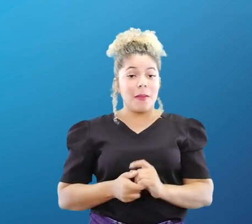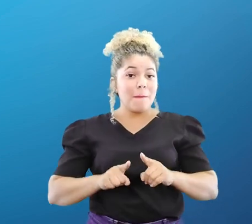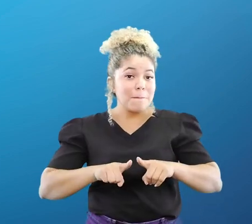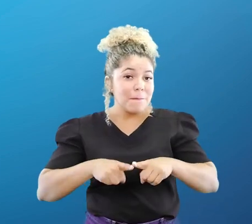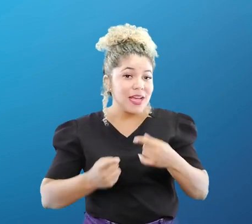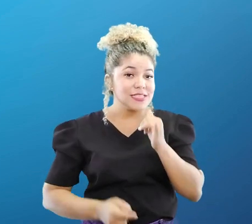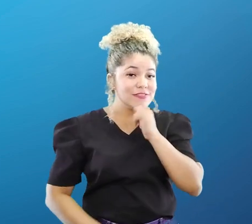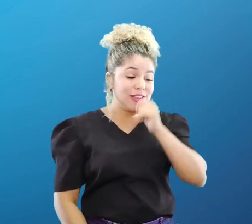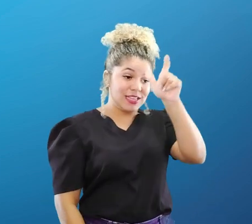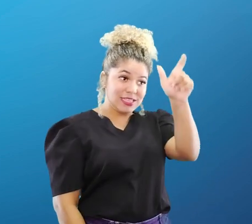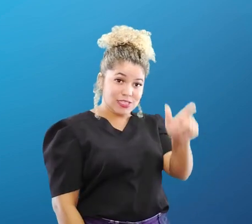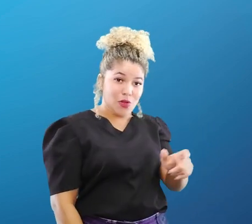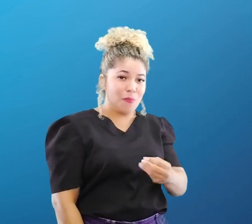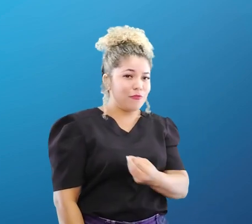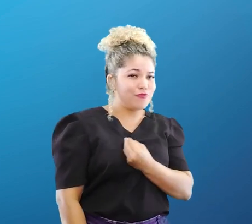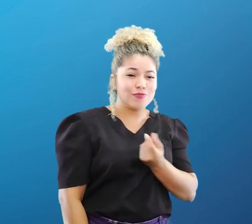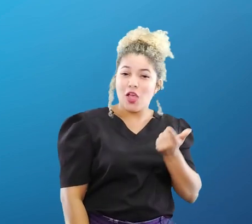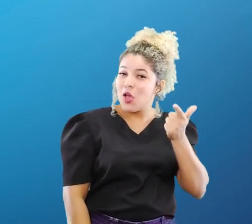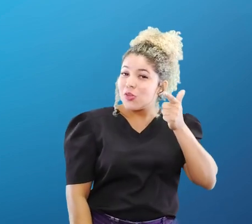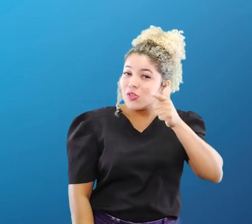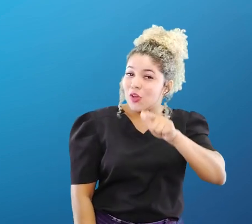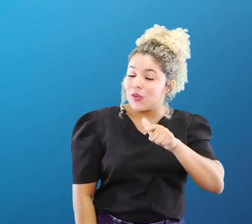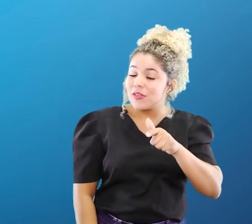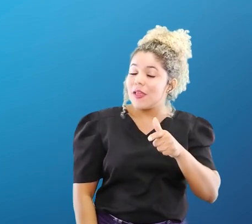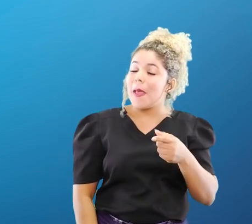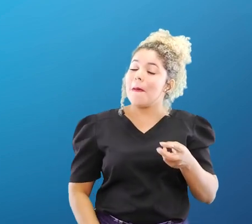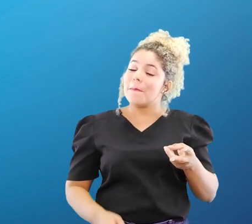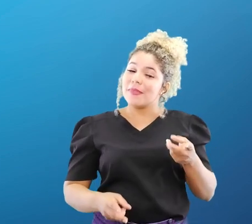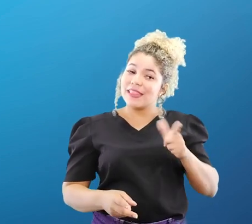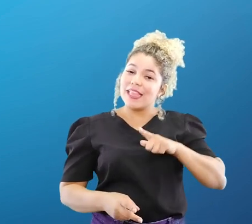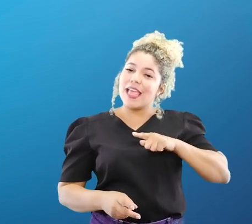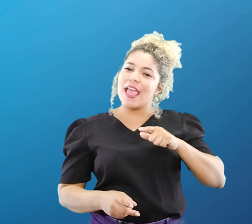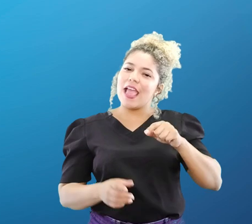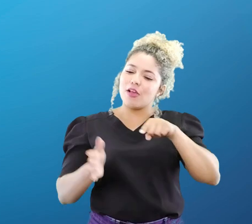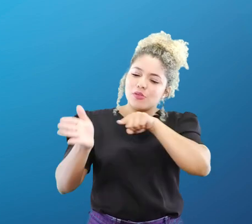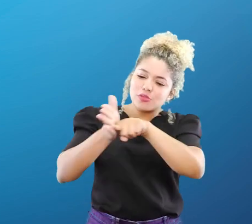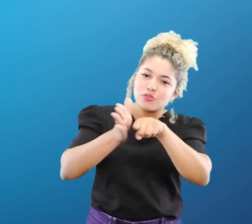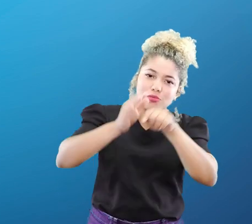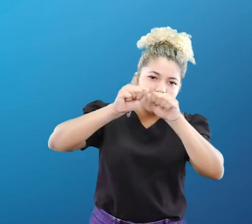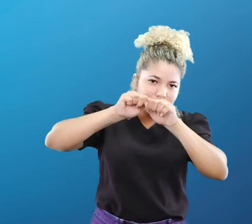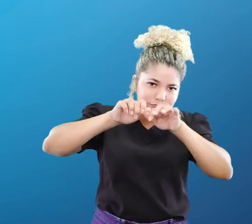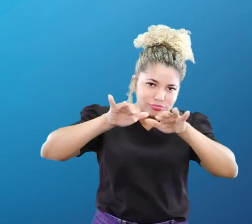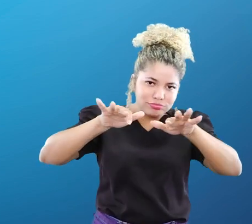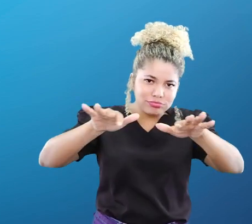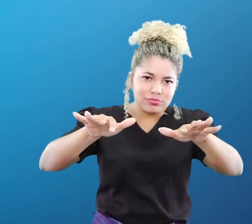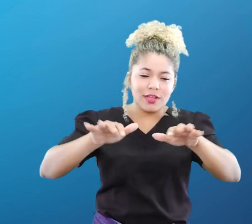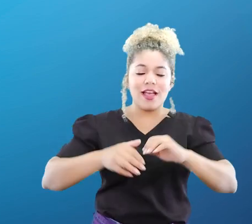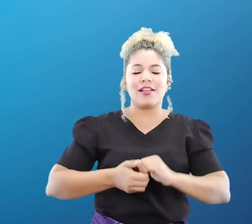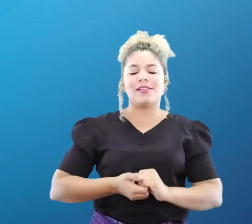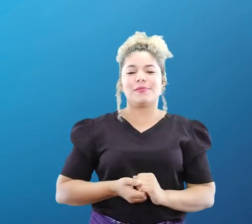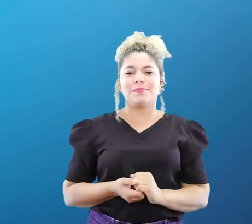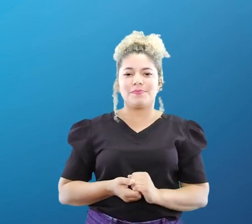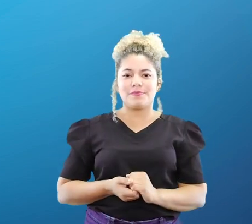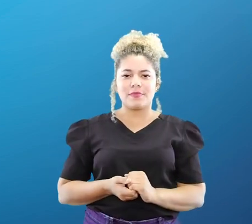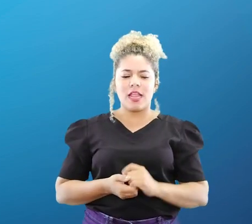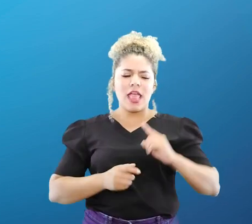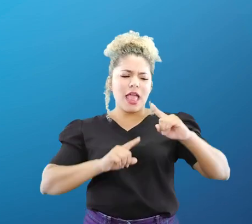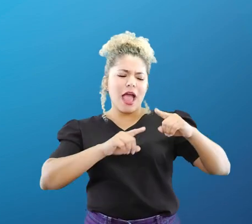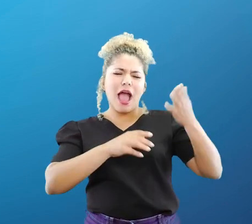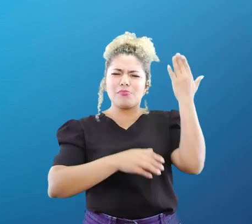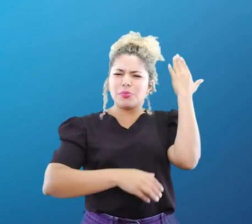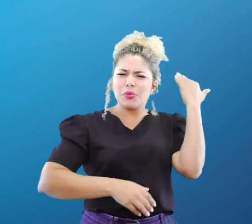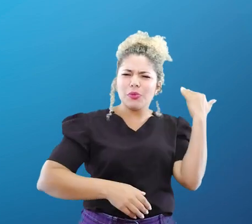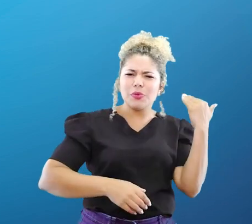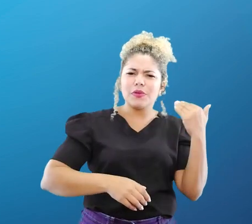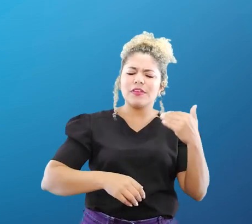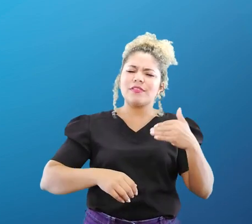Infelizmente, enquanto vivo, ele não conseguiu ter a sua teoria anunciada. Há milhões de anos, as massas